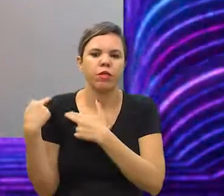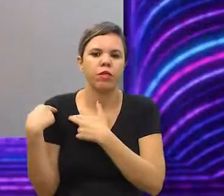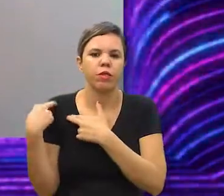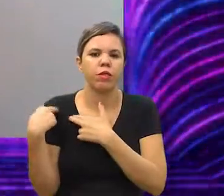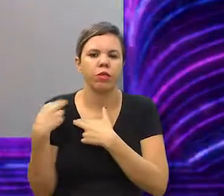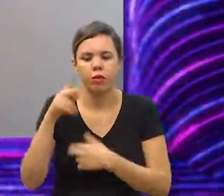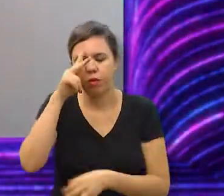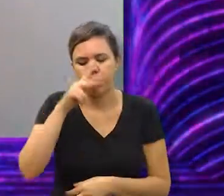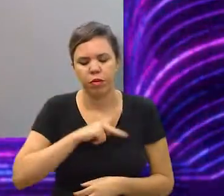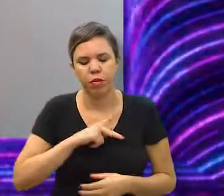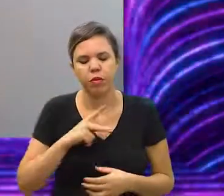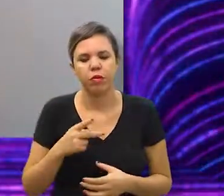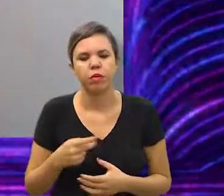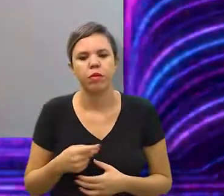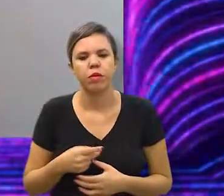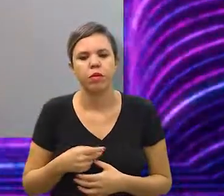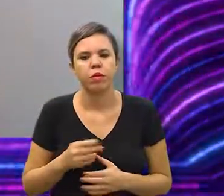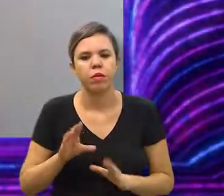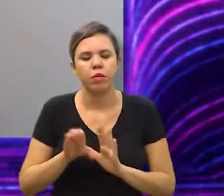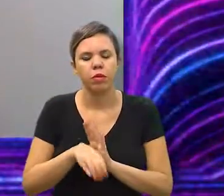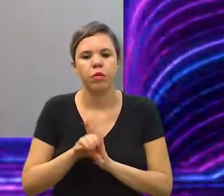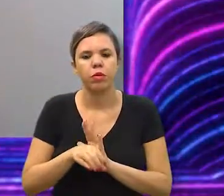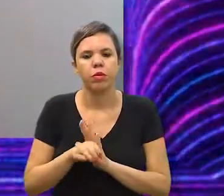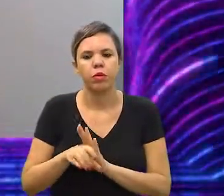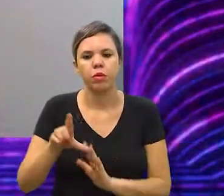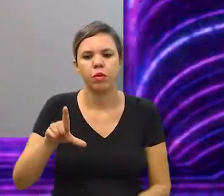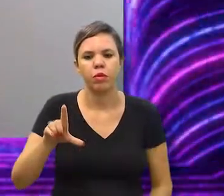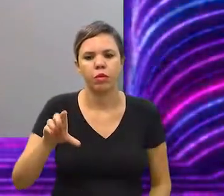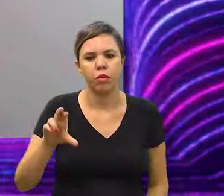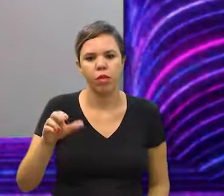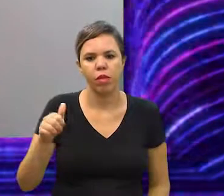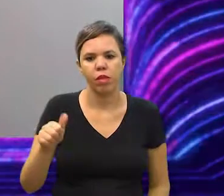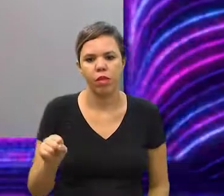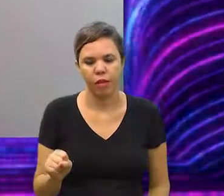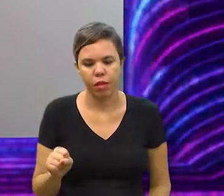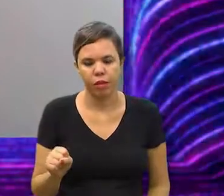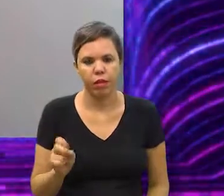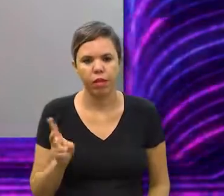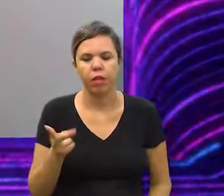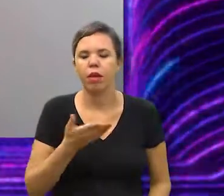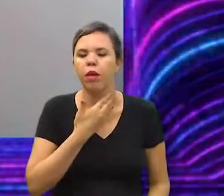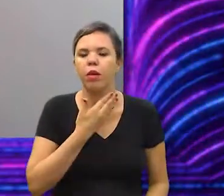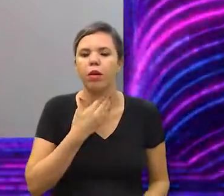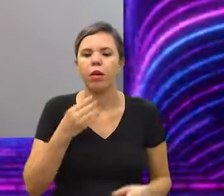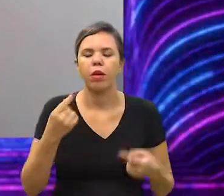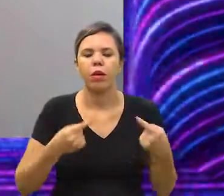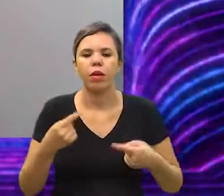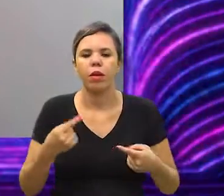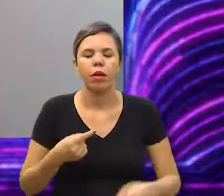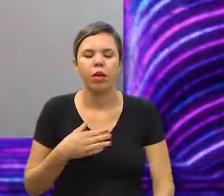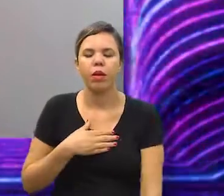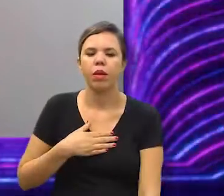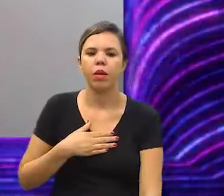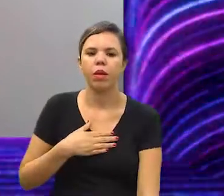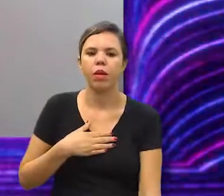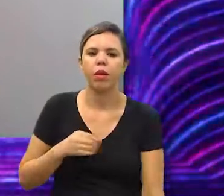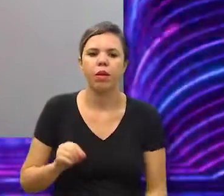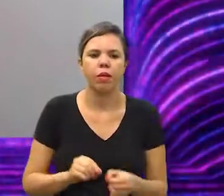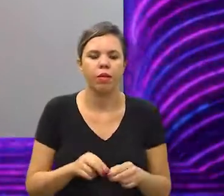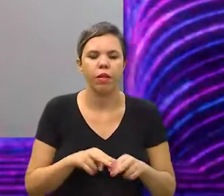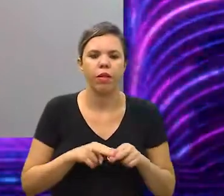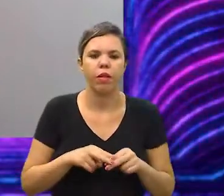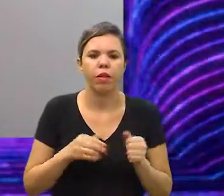mais minha e a parte conceitual é mais do Lucas, né? Mas a gente sempre está debatendo, e por isso é um dos motivos de fazer a série do